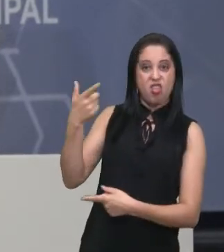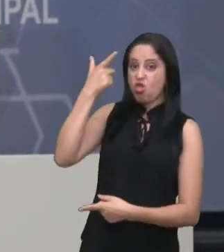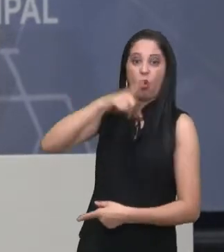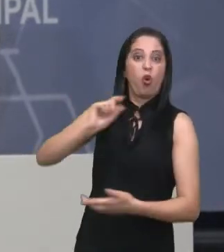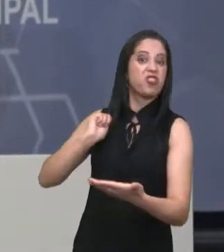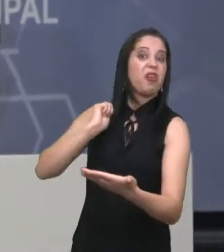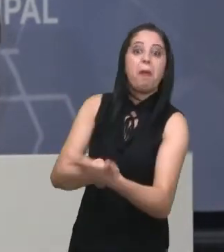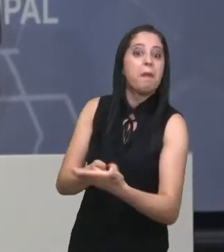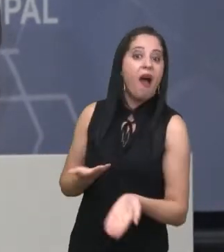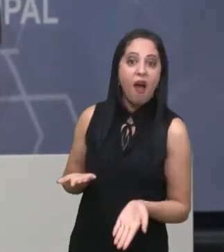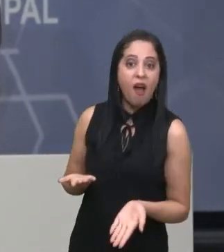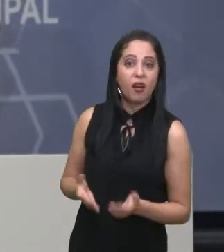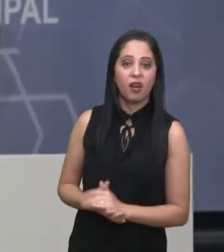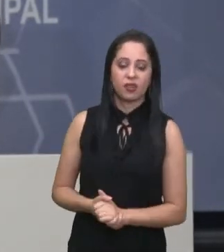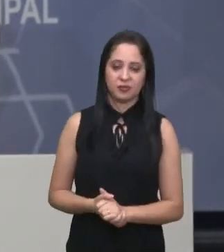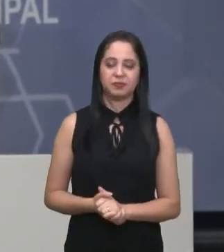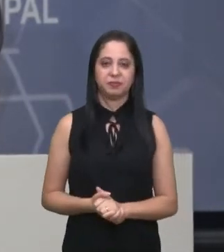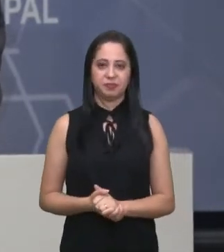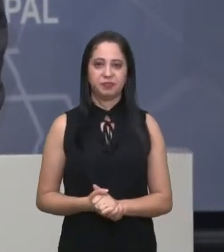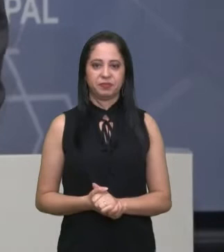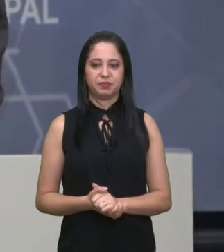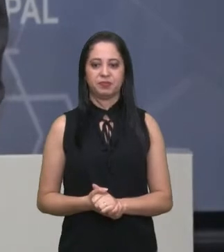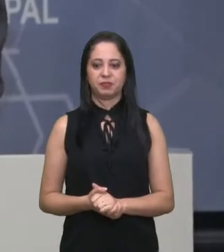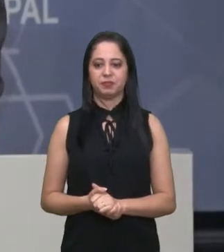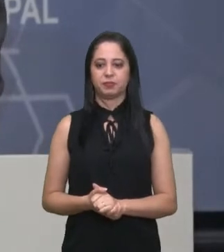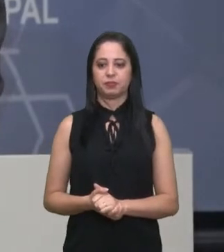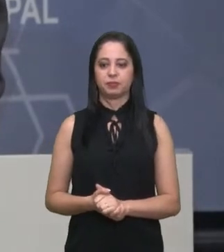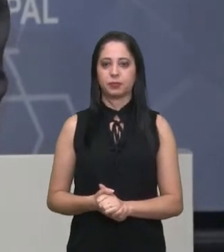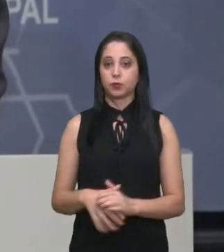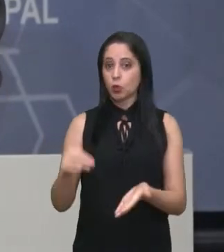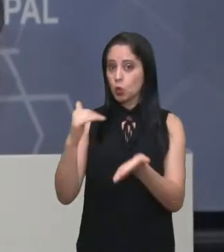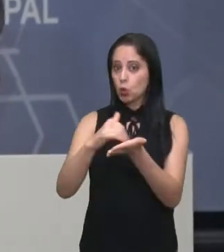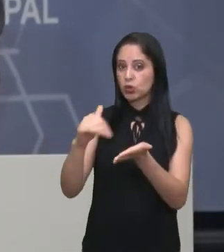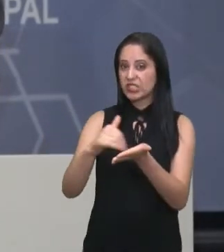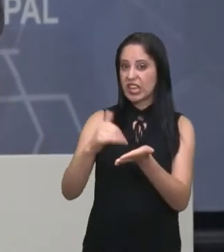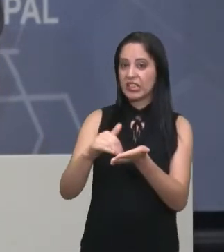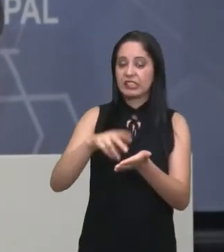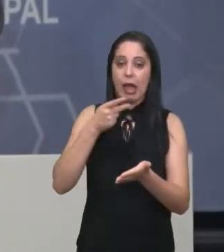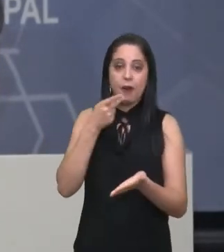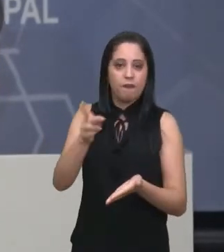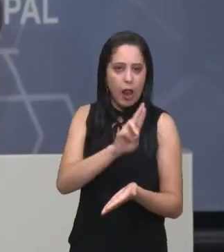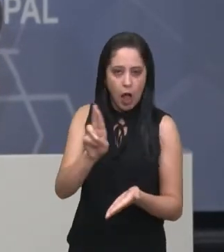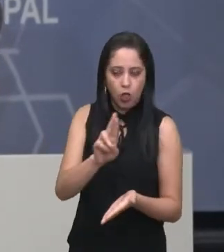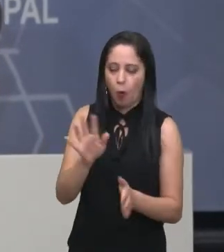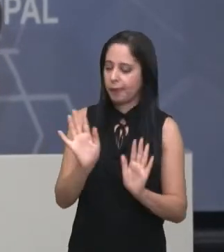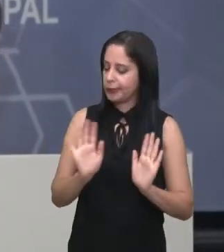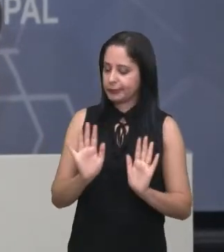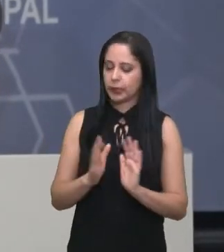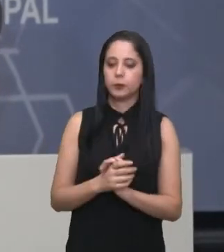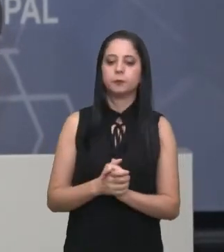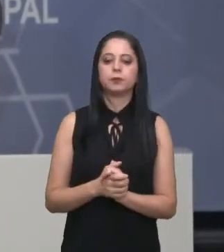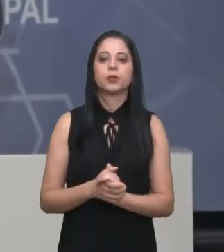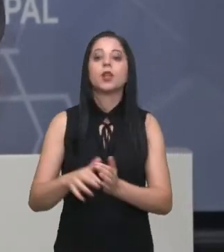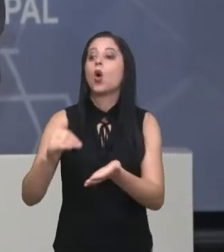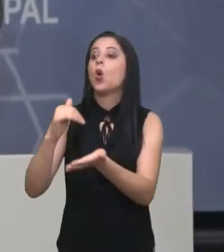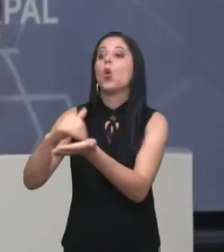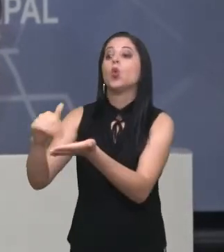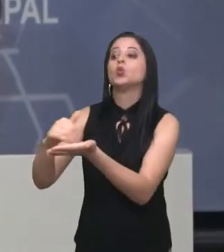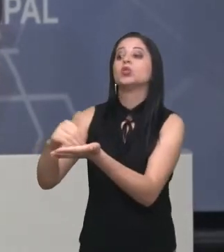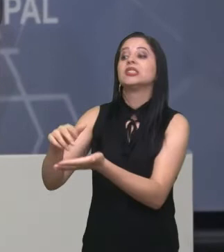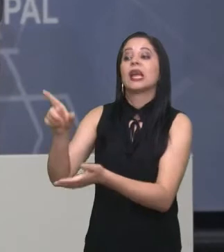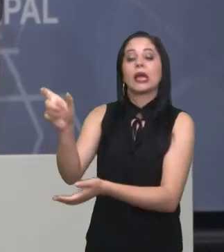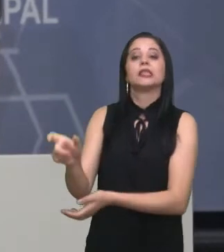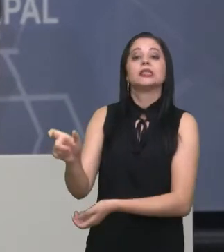Um dos secretários, que eu não vou falar o nome, por respeito a ele, falou que o servidor de São José dos